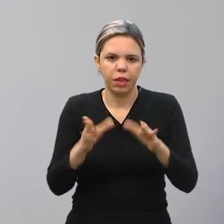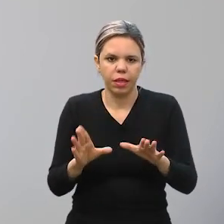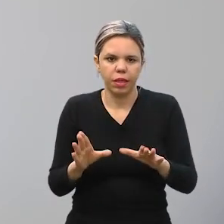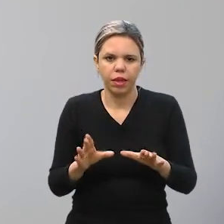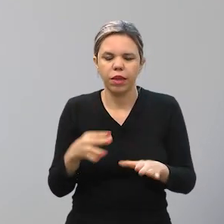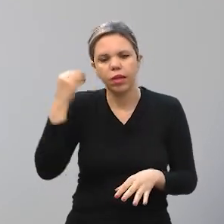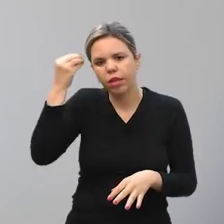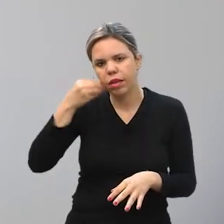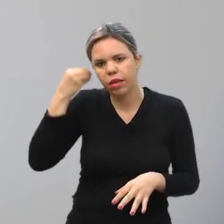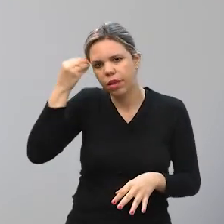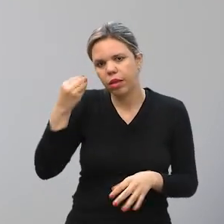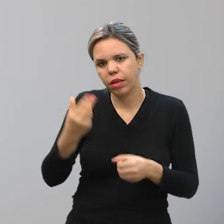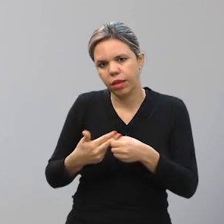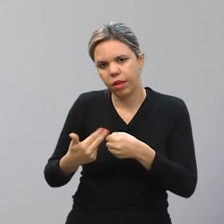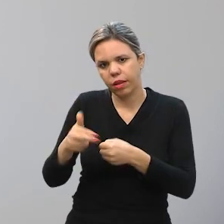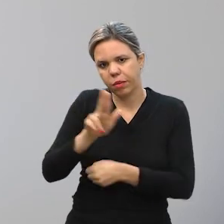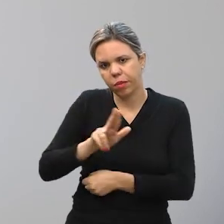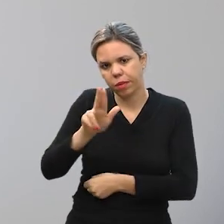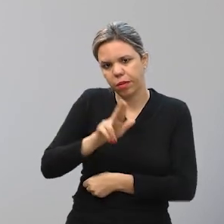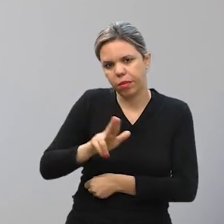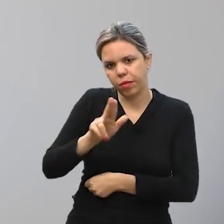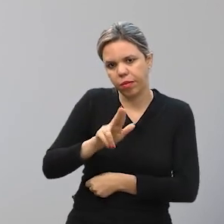o conhecimento da universidade,